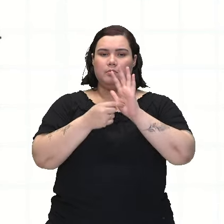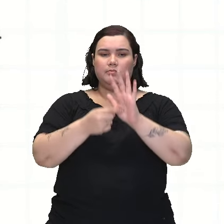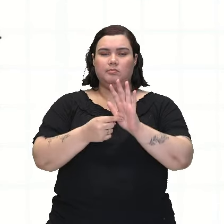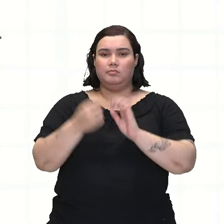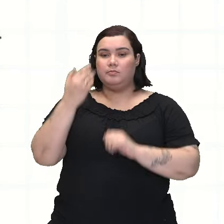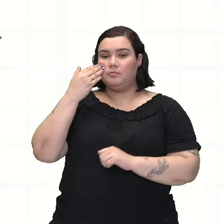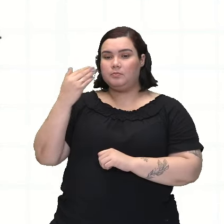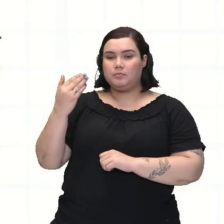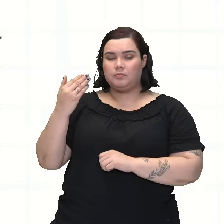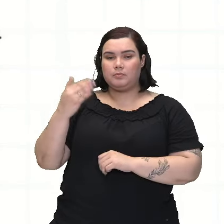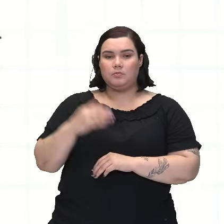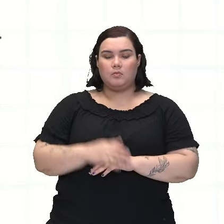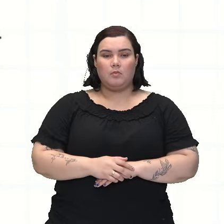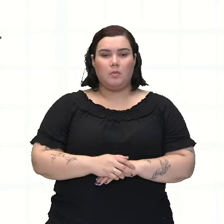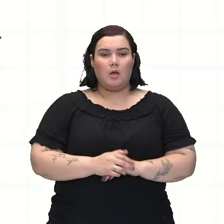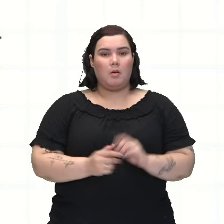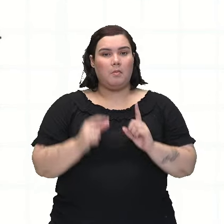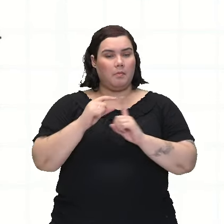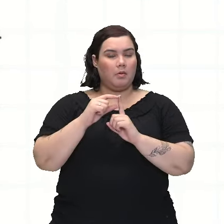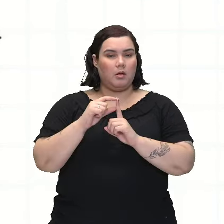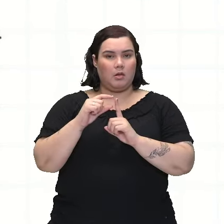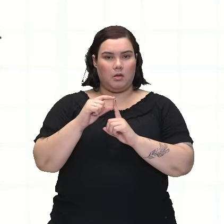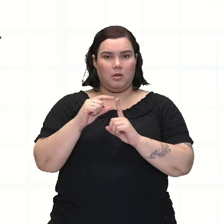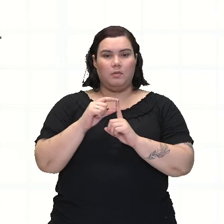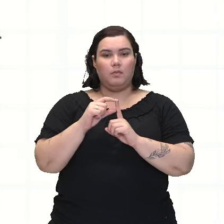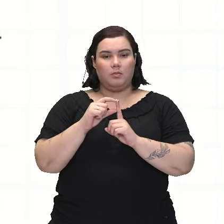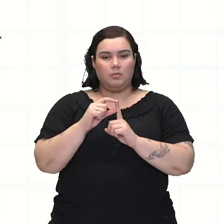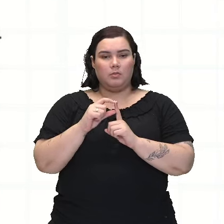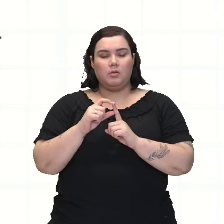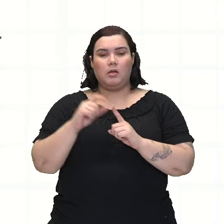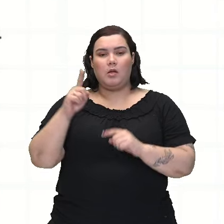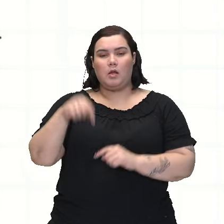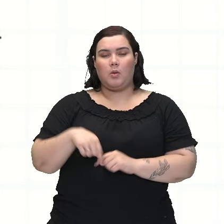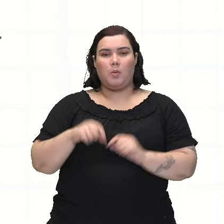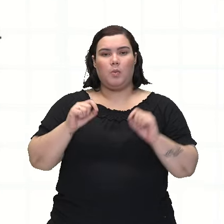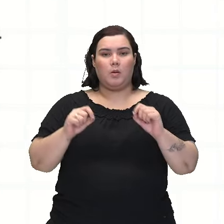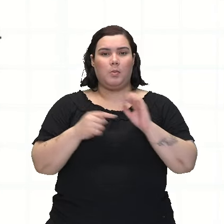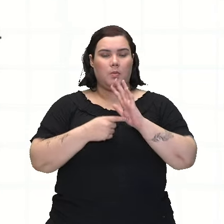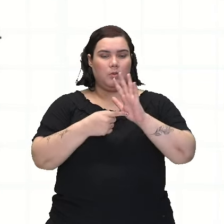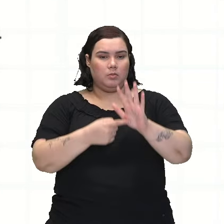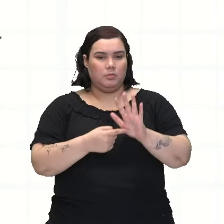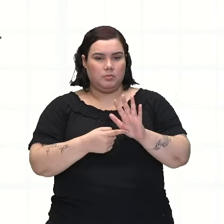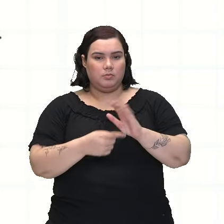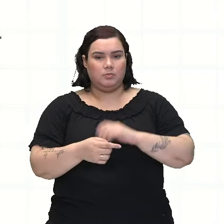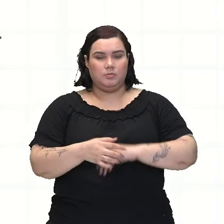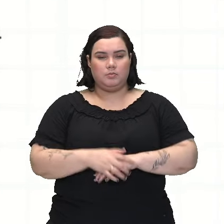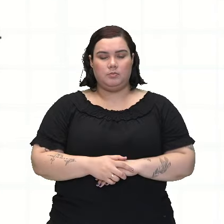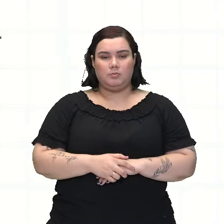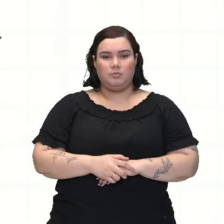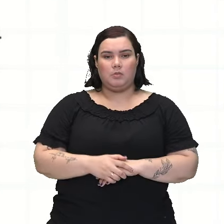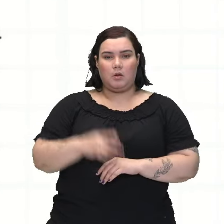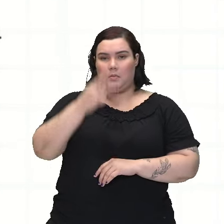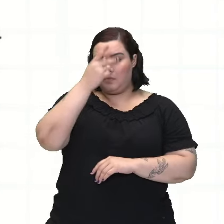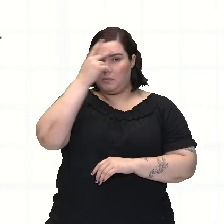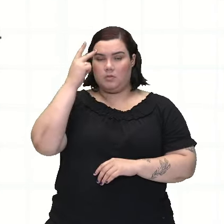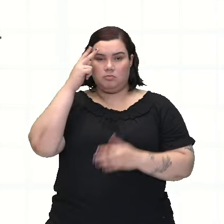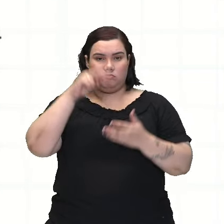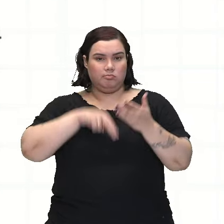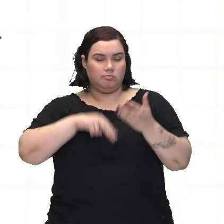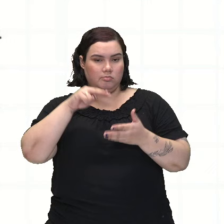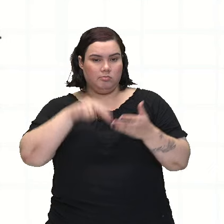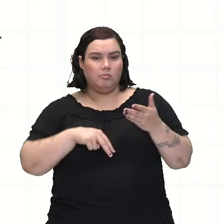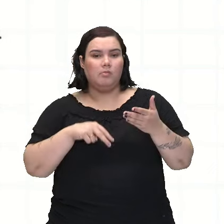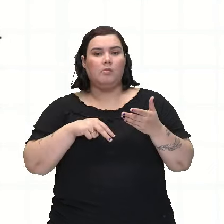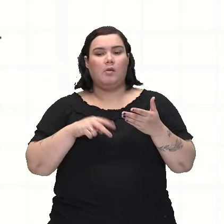apresenta aqui uma palavra que sinaliza para o leitor que